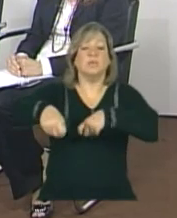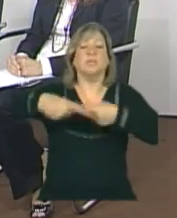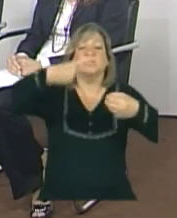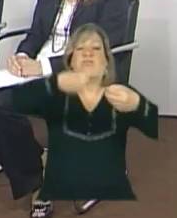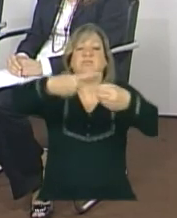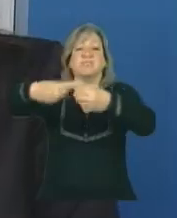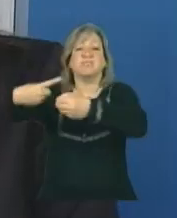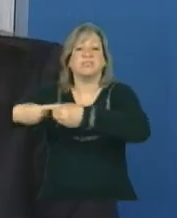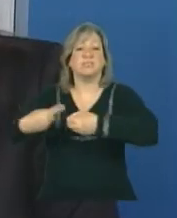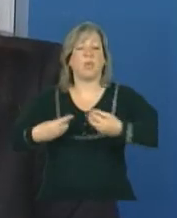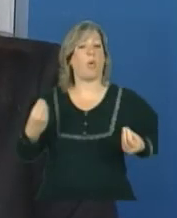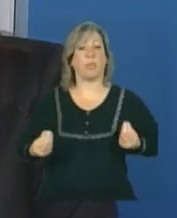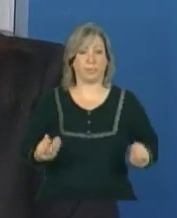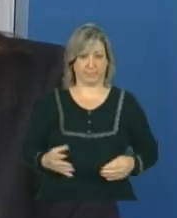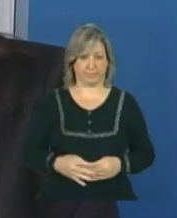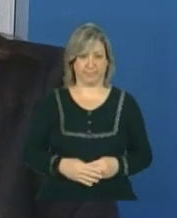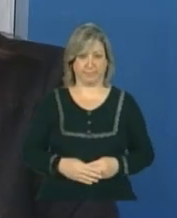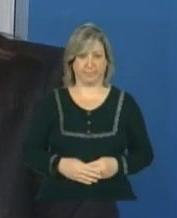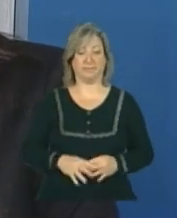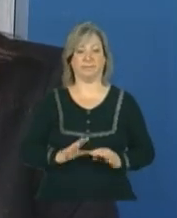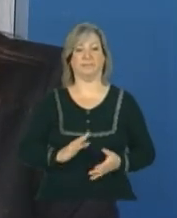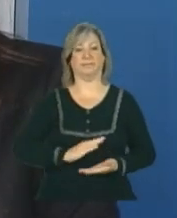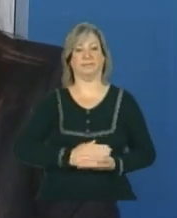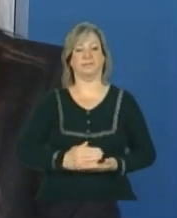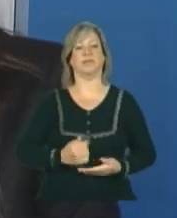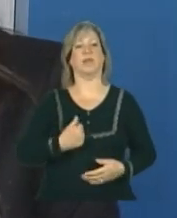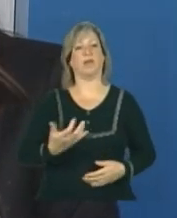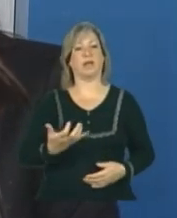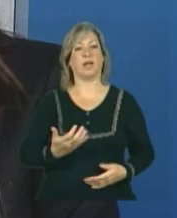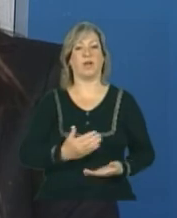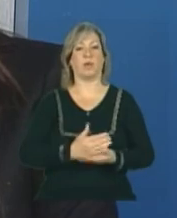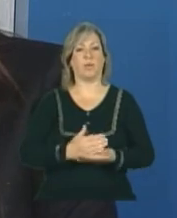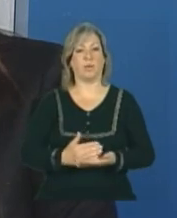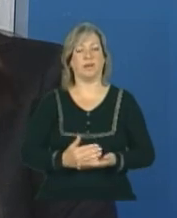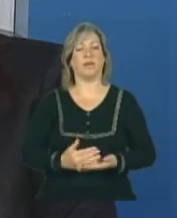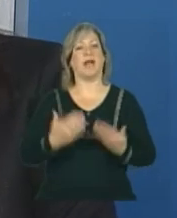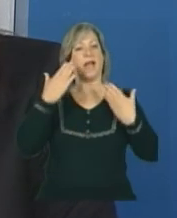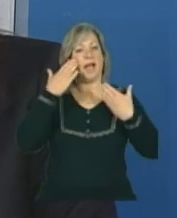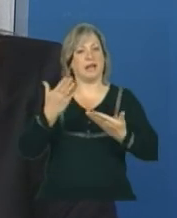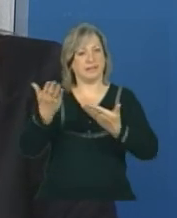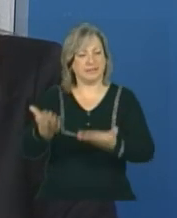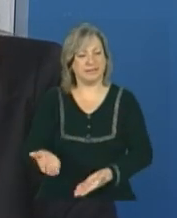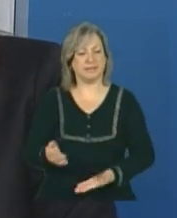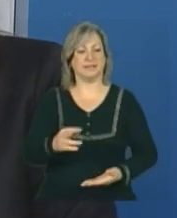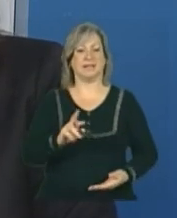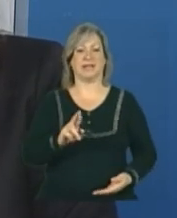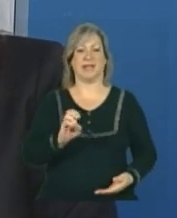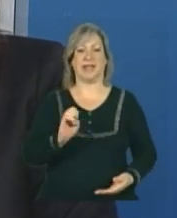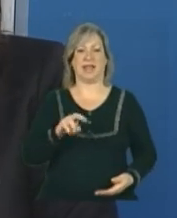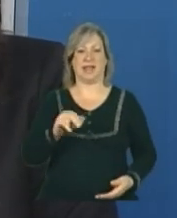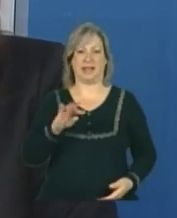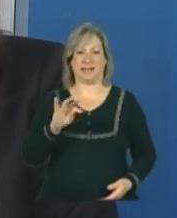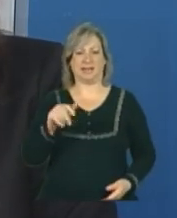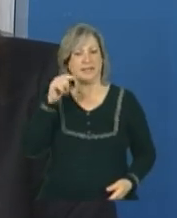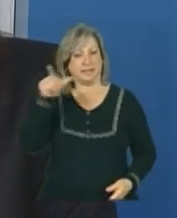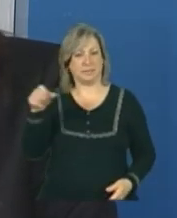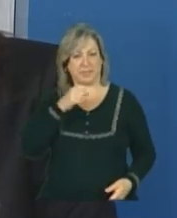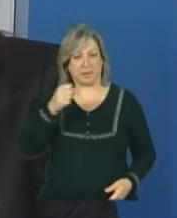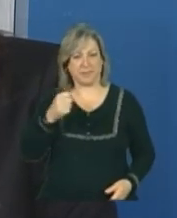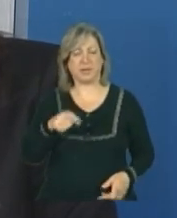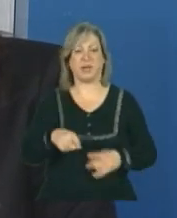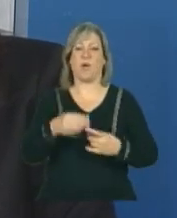Bom, eu queria iniciar agradecendo a você, Renata, pela oportunidade